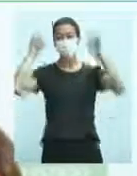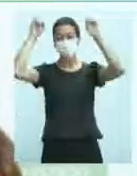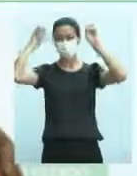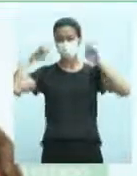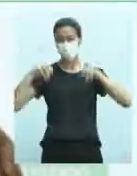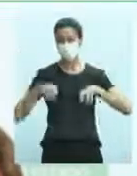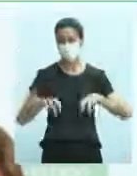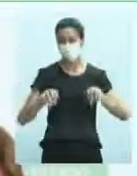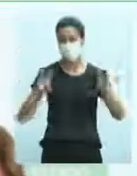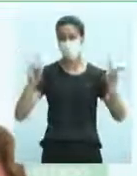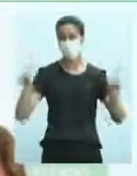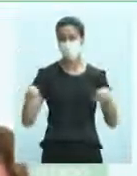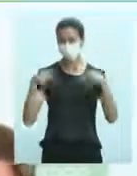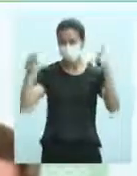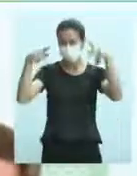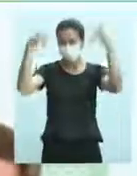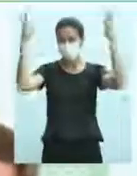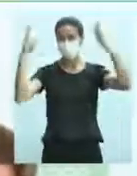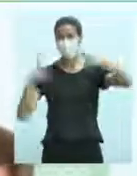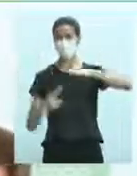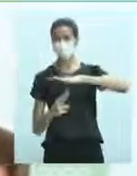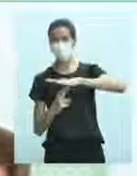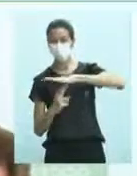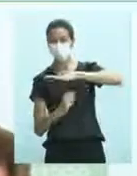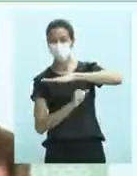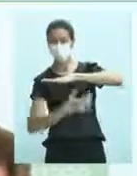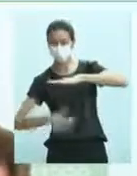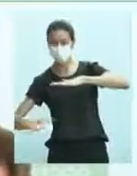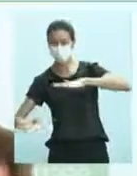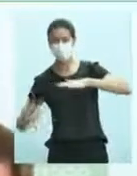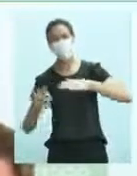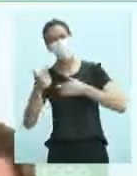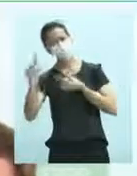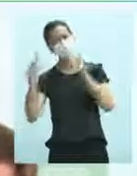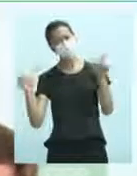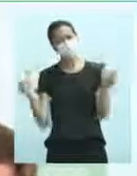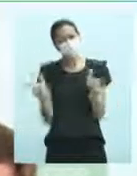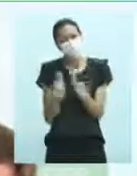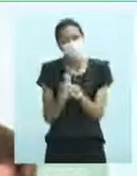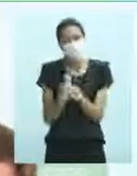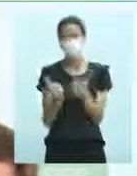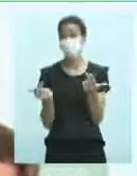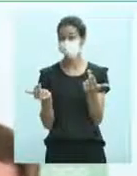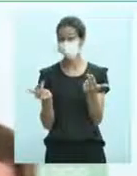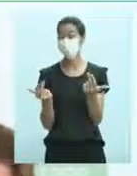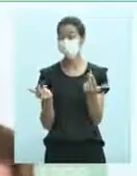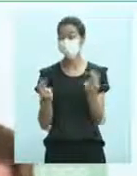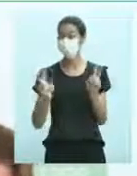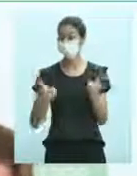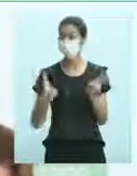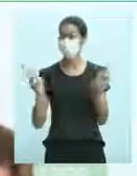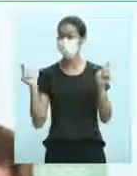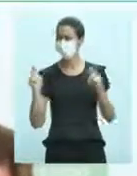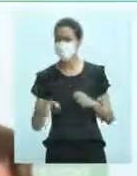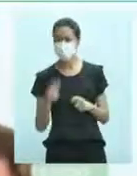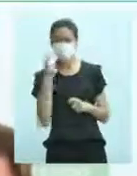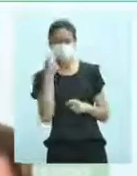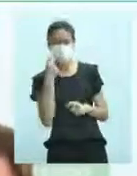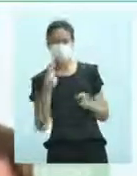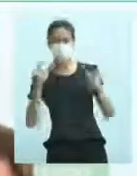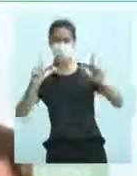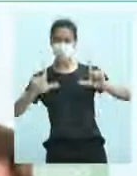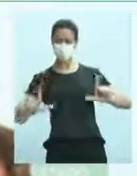mais municípios a partir do aumento do número de casos nós podemos fazer uma prospecção